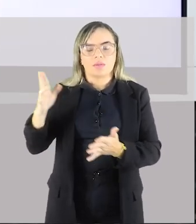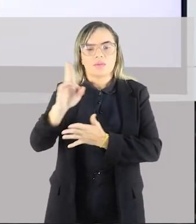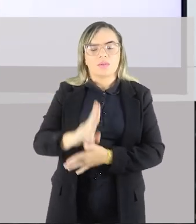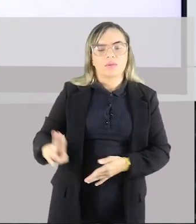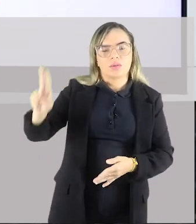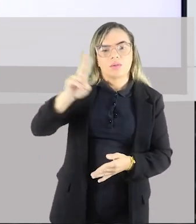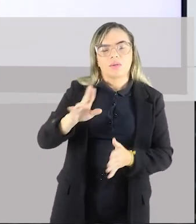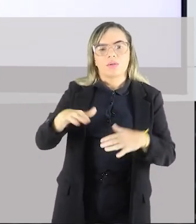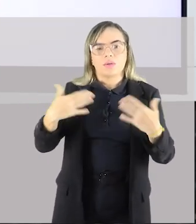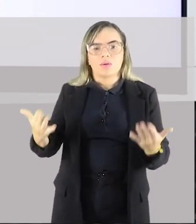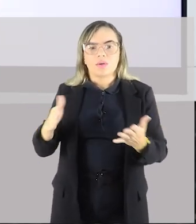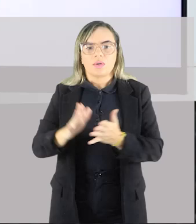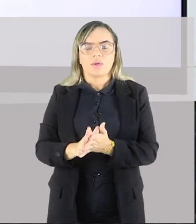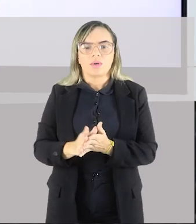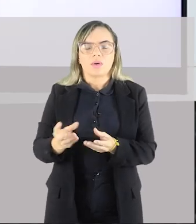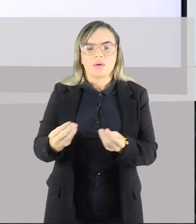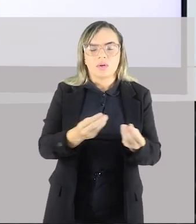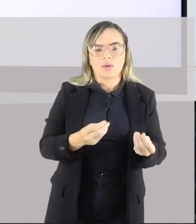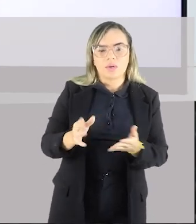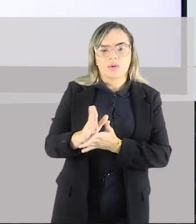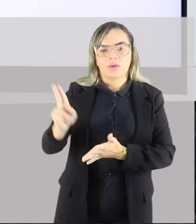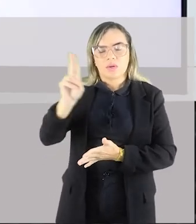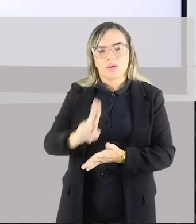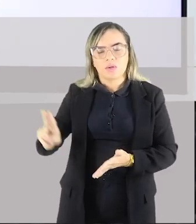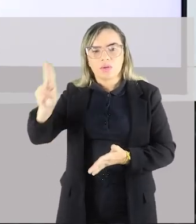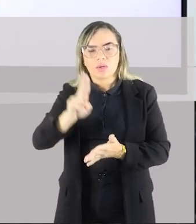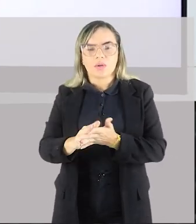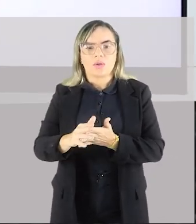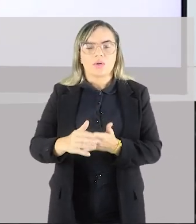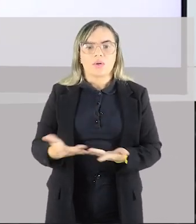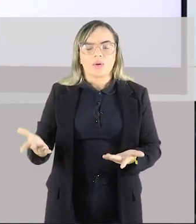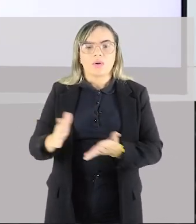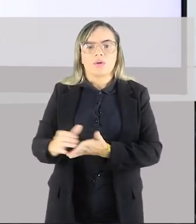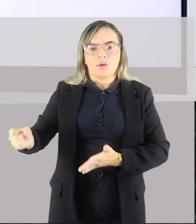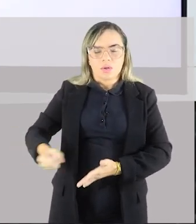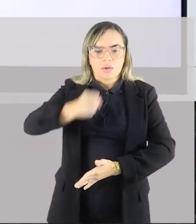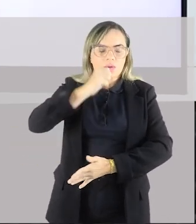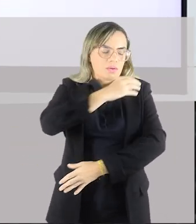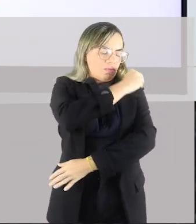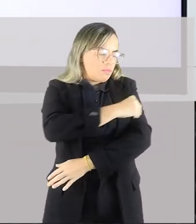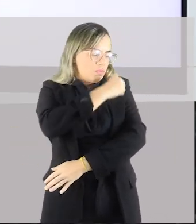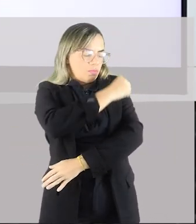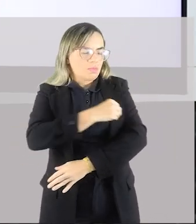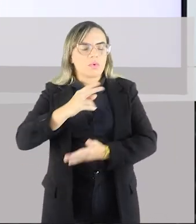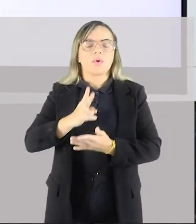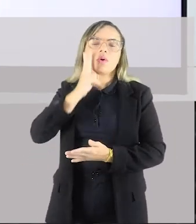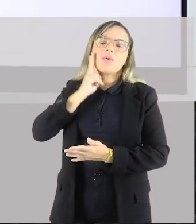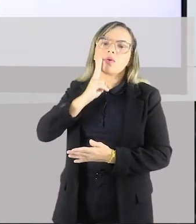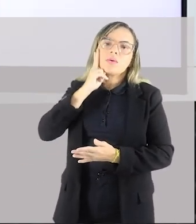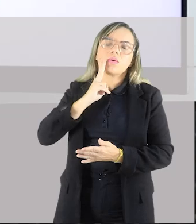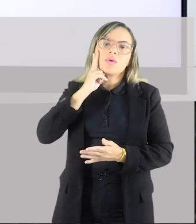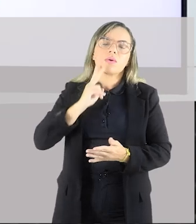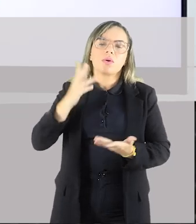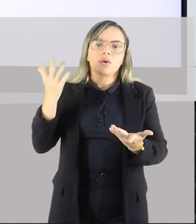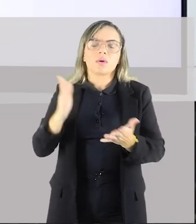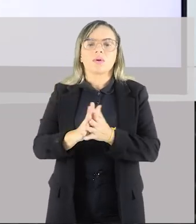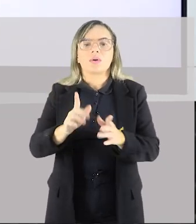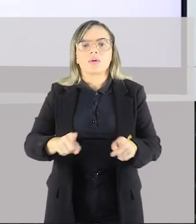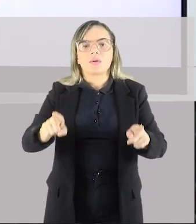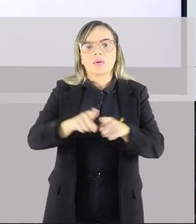gente usa ali na fabricação das nossas bebidas alcoólicas, por exemplo. Então a gente produz vinho, né, produz